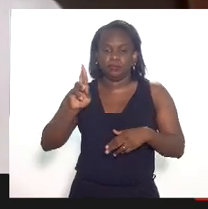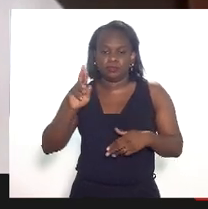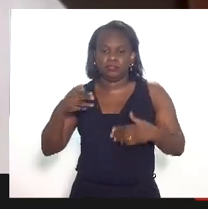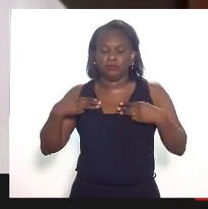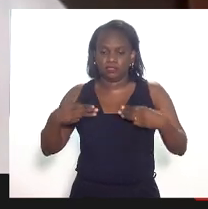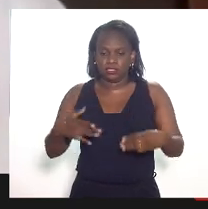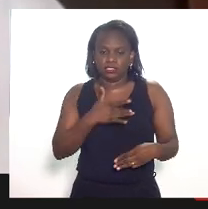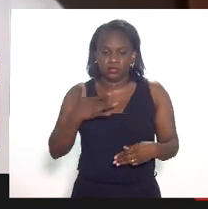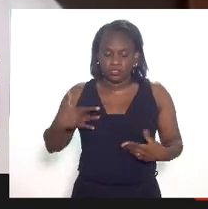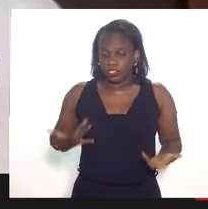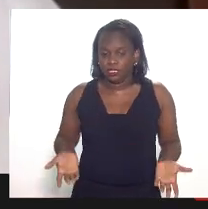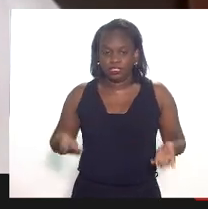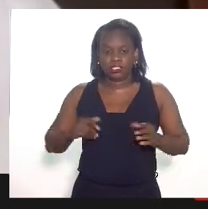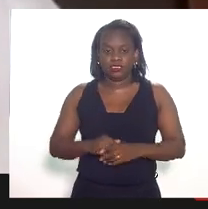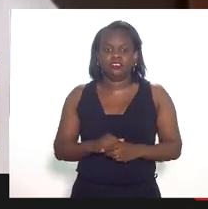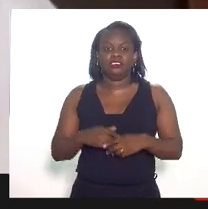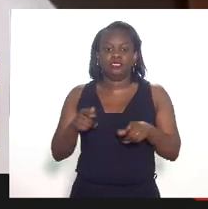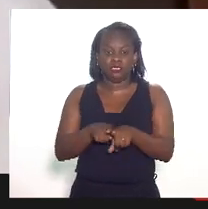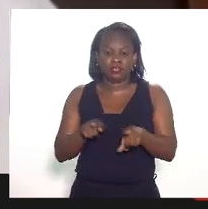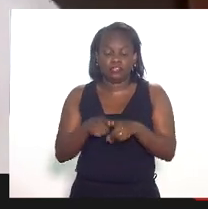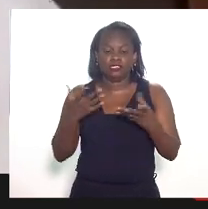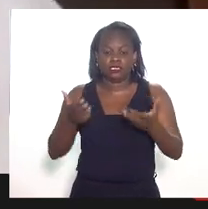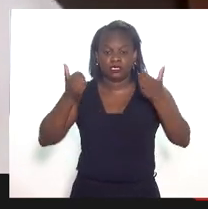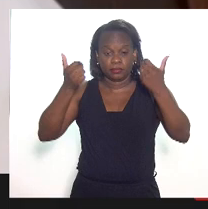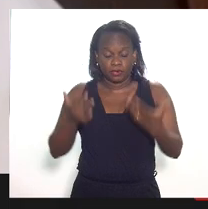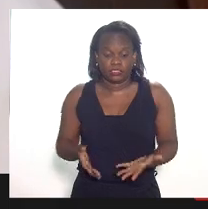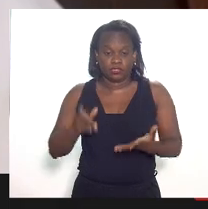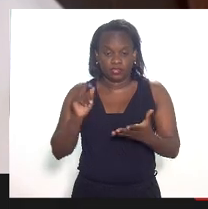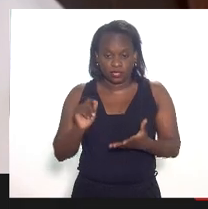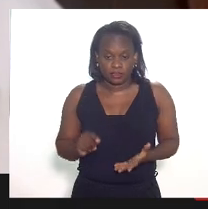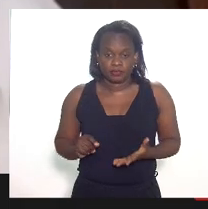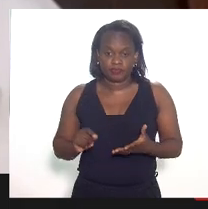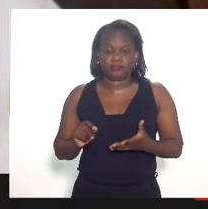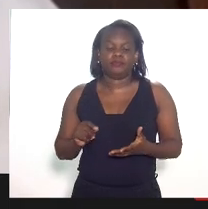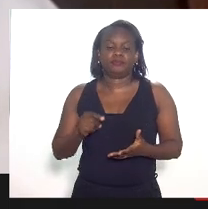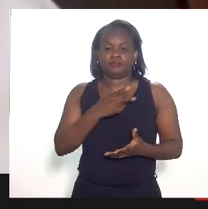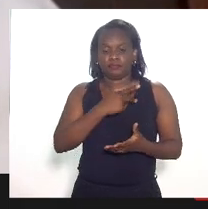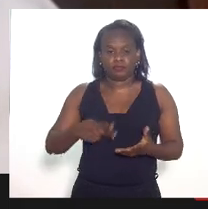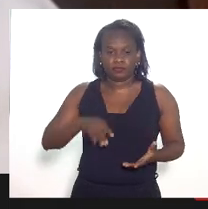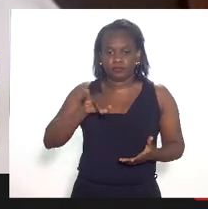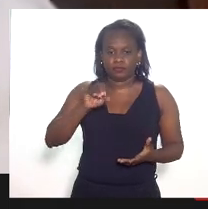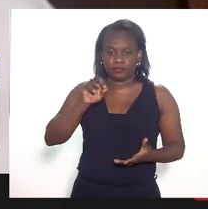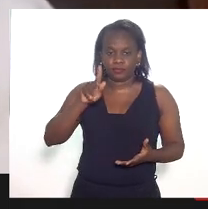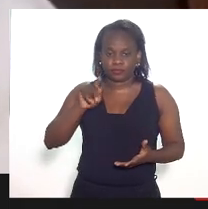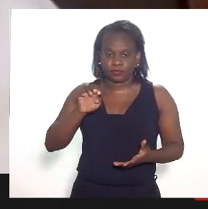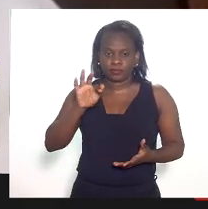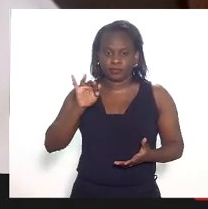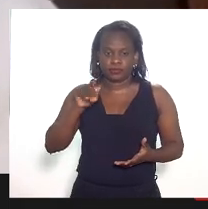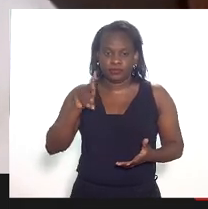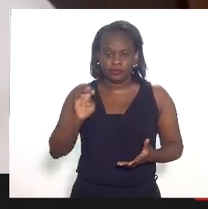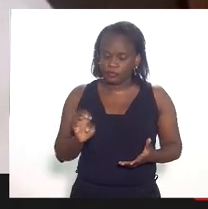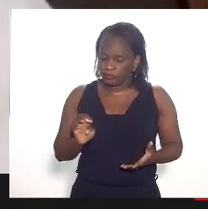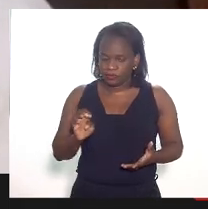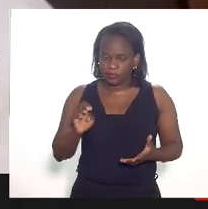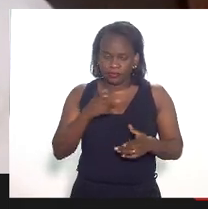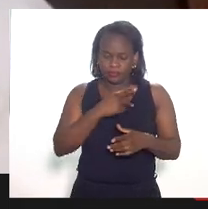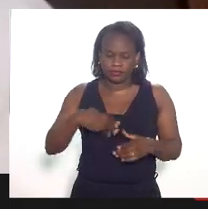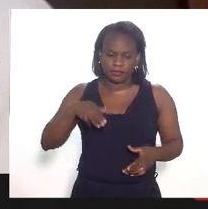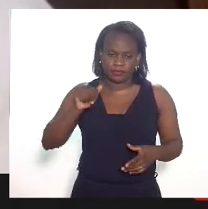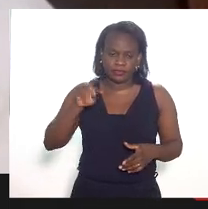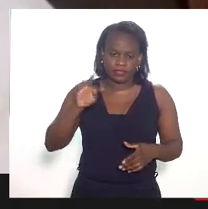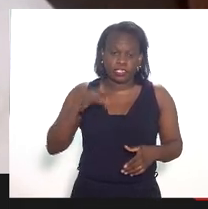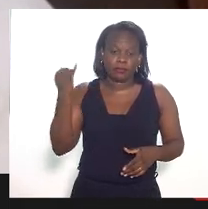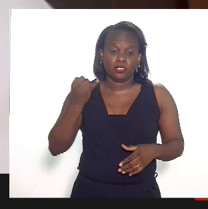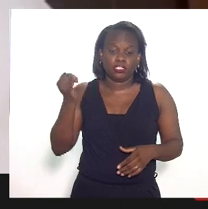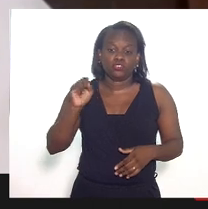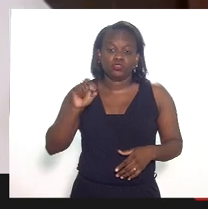Saúde. Eu quero aqui primeiro afirmar, presidente Jorge Felipe e presidenta Marta Rocha, a importância do SUS e